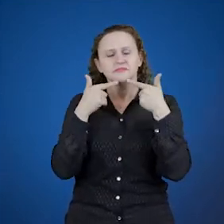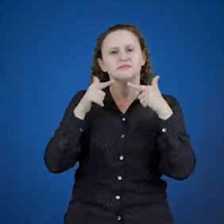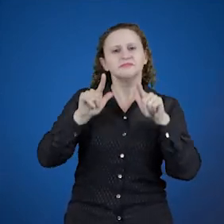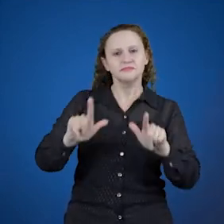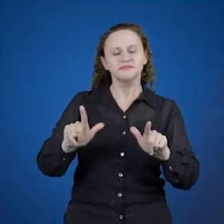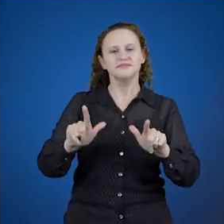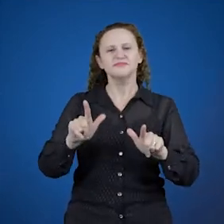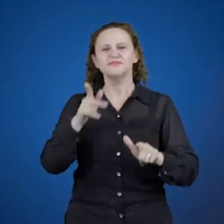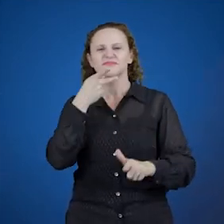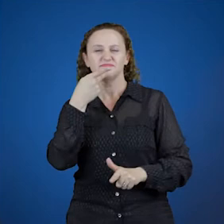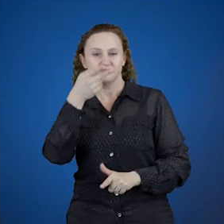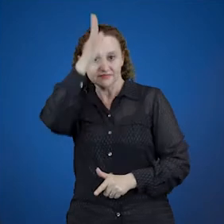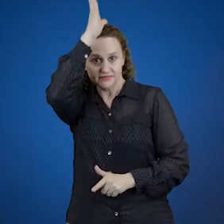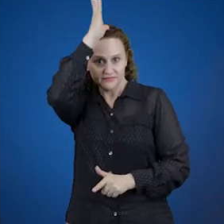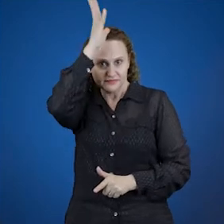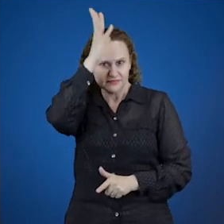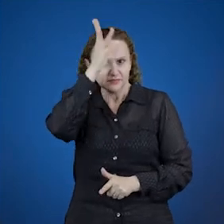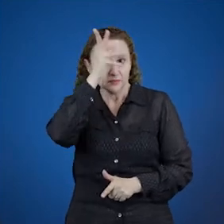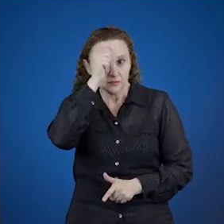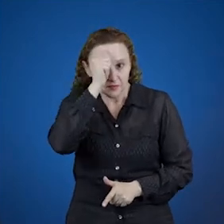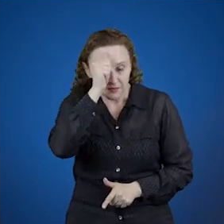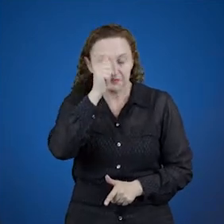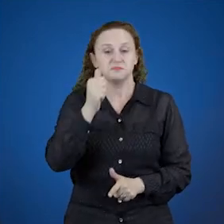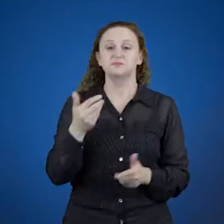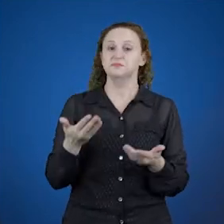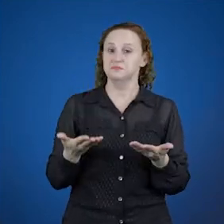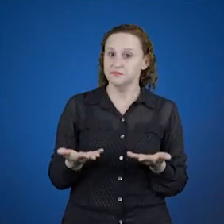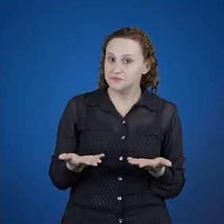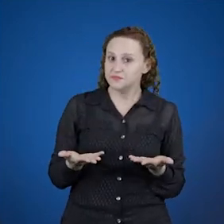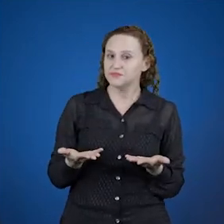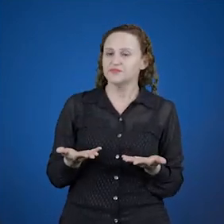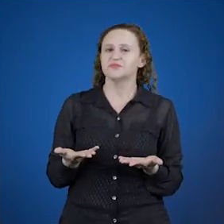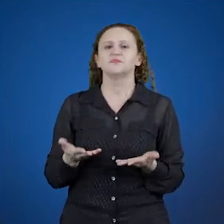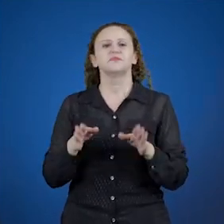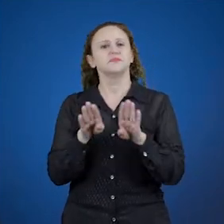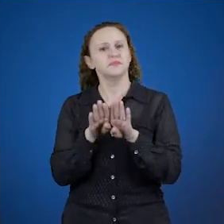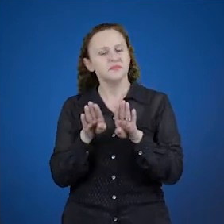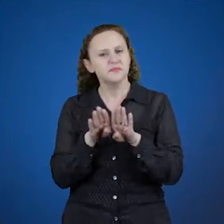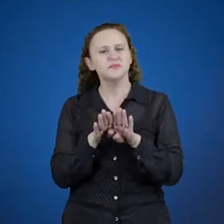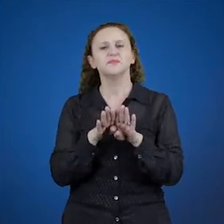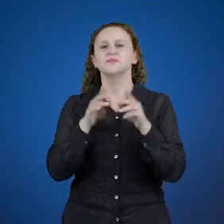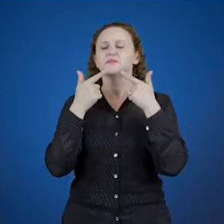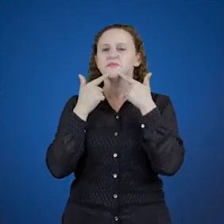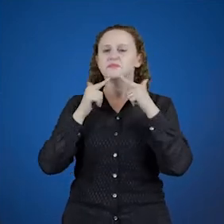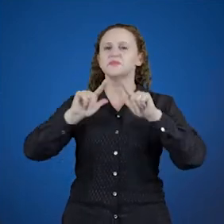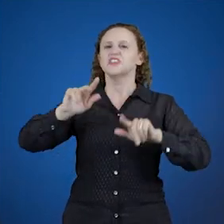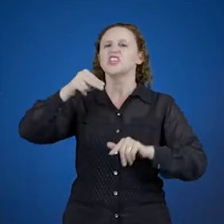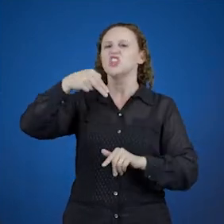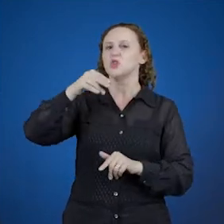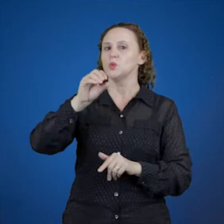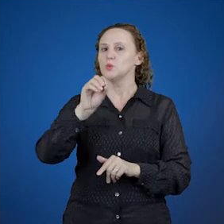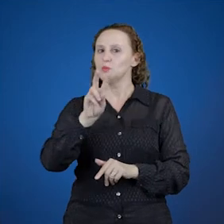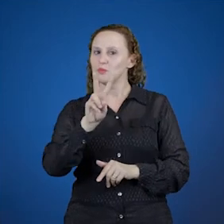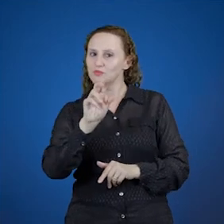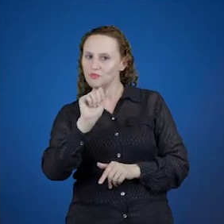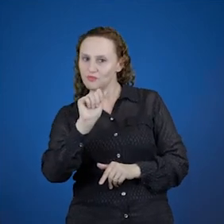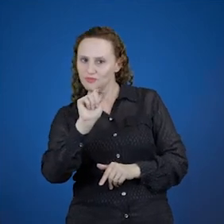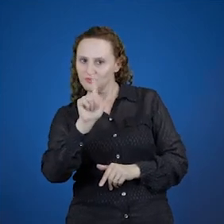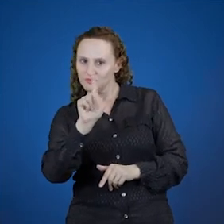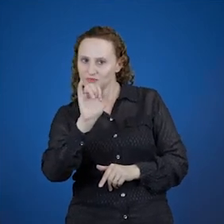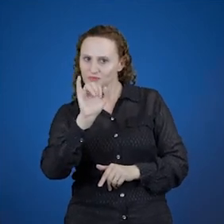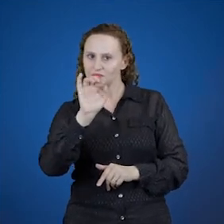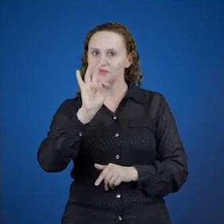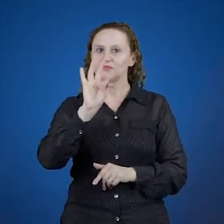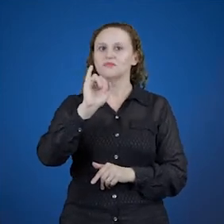as línguas chamadas línguas românicas também são chamadas de línguas novilatinas ou ainda